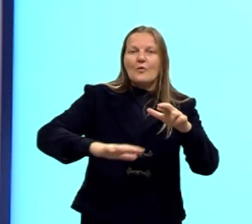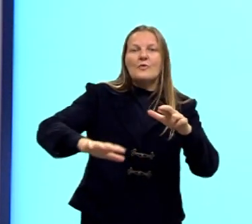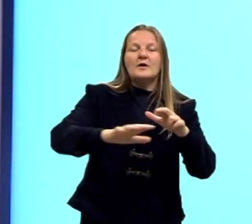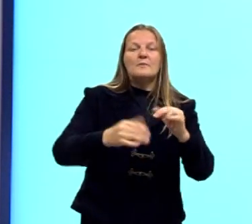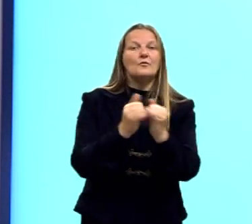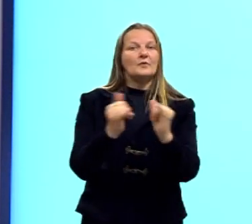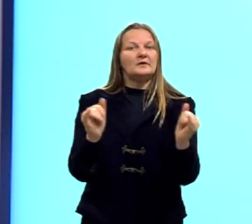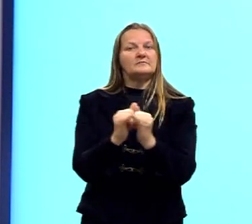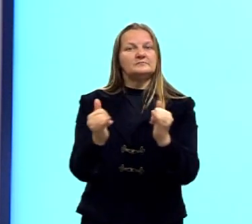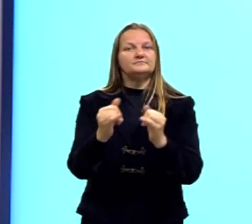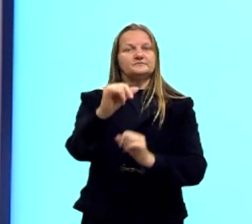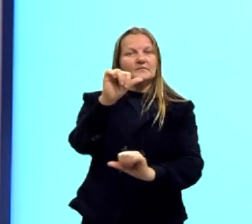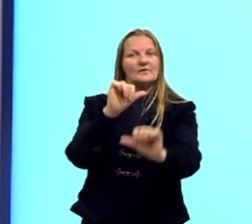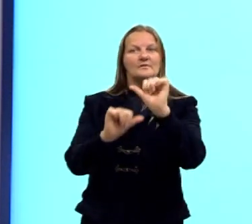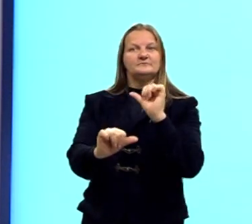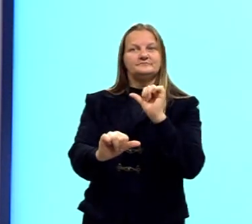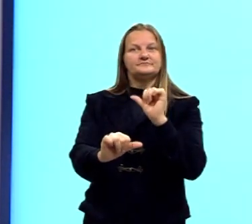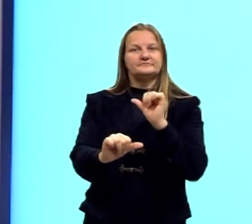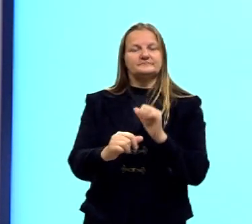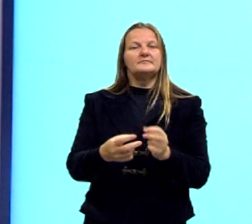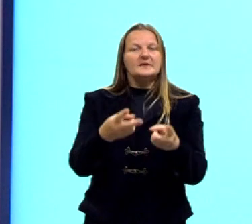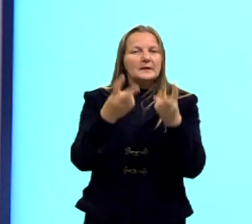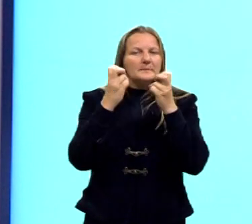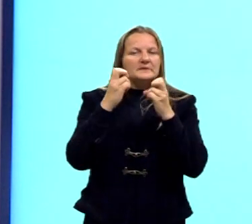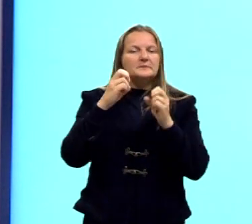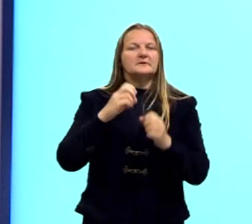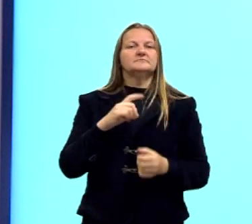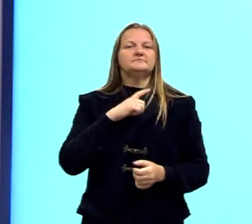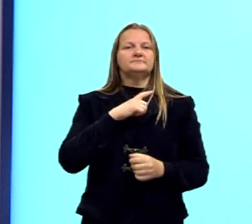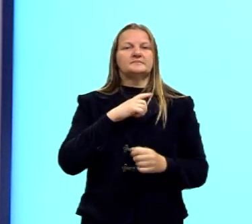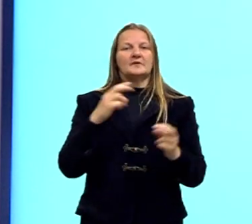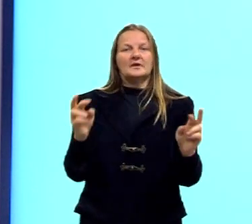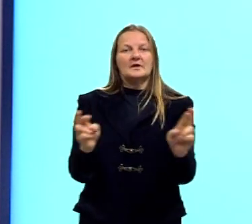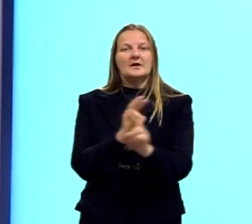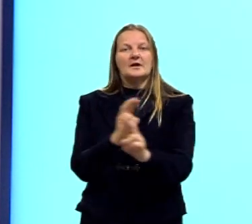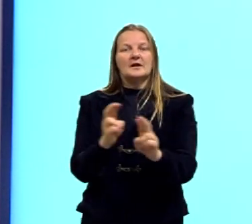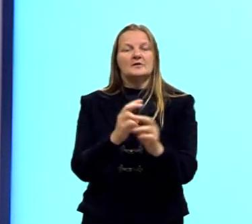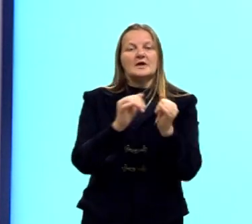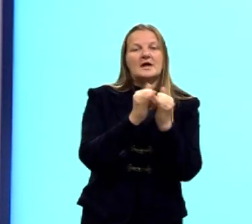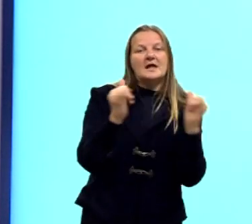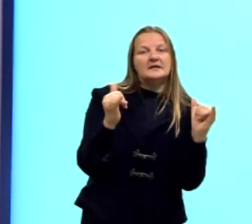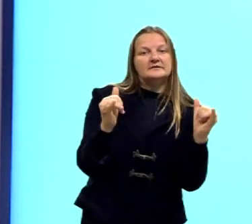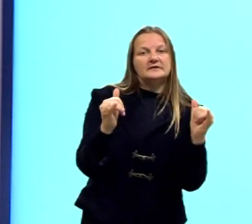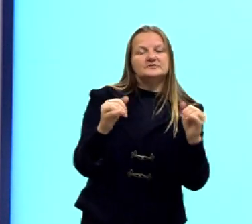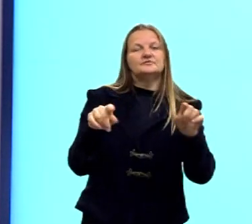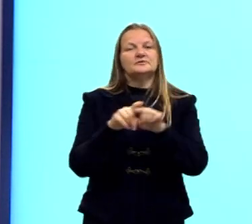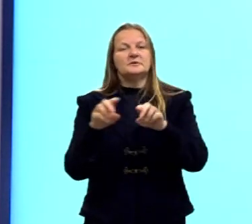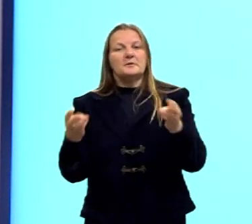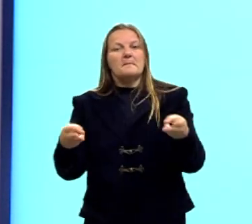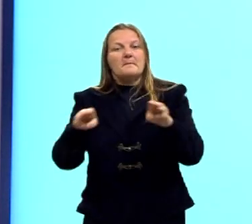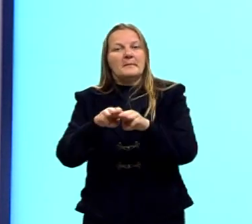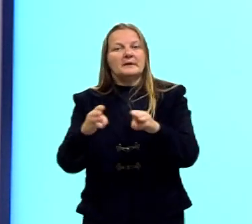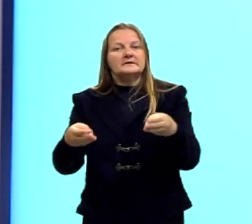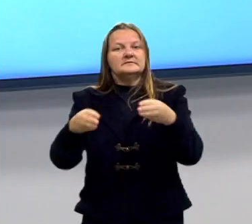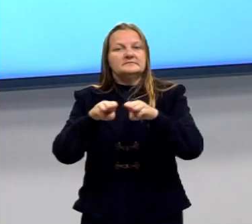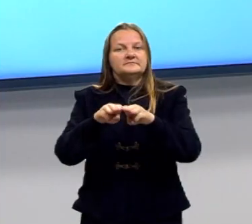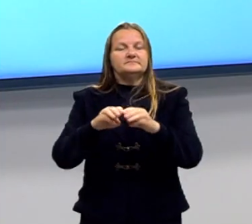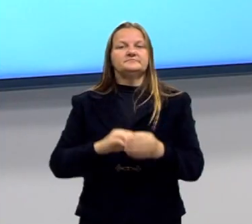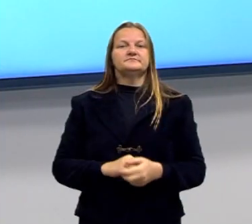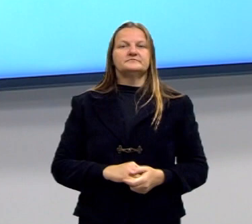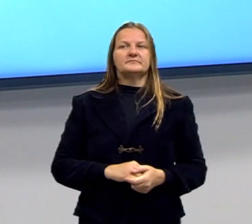campo elétrico então aqui a gente consegue já perceber essa relação entre a eletricidade eo magnetismo